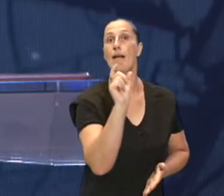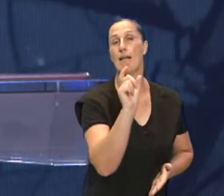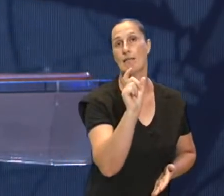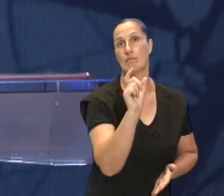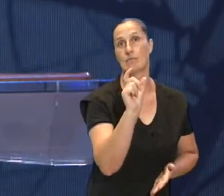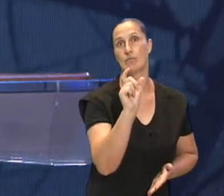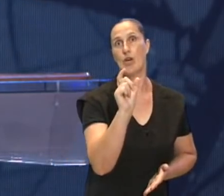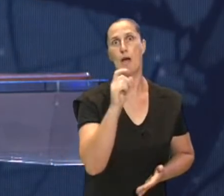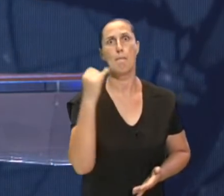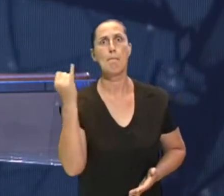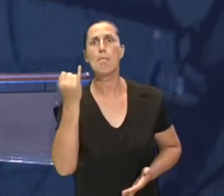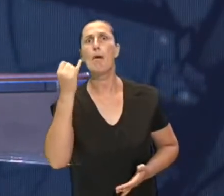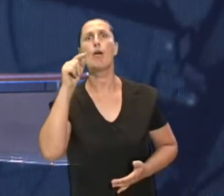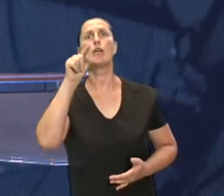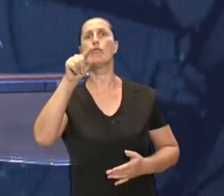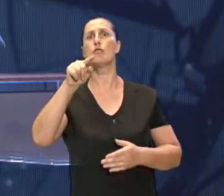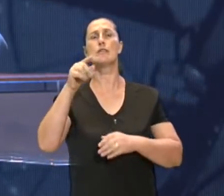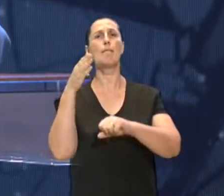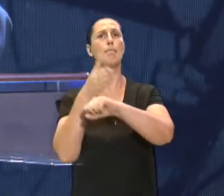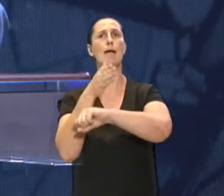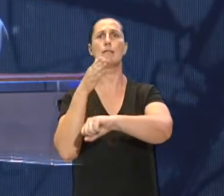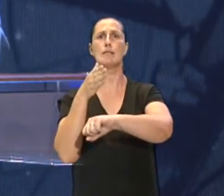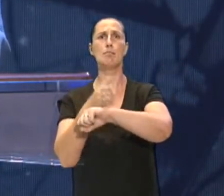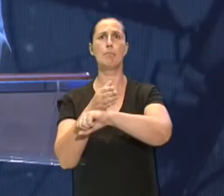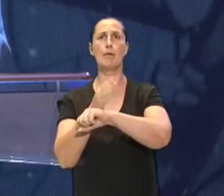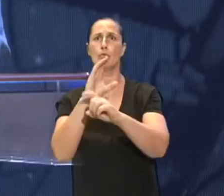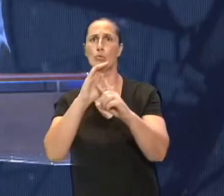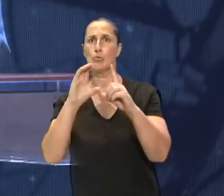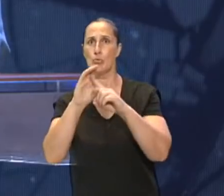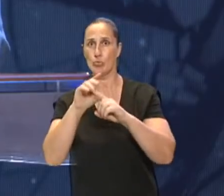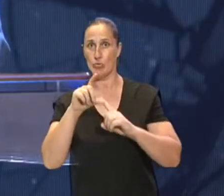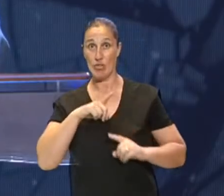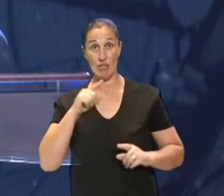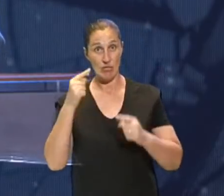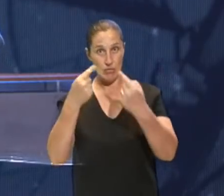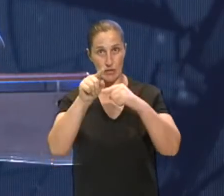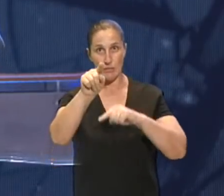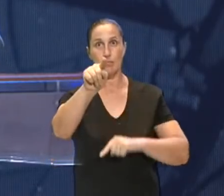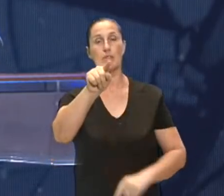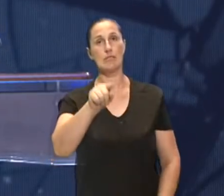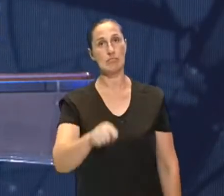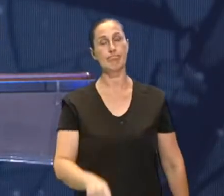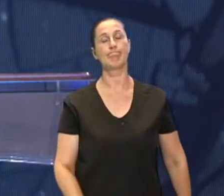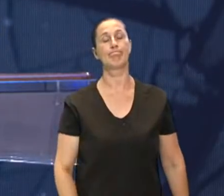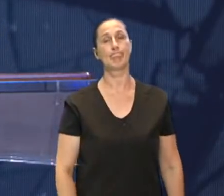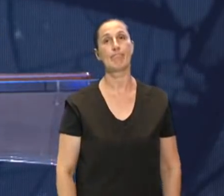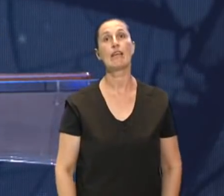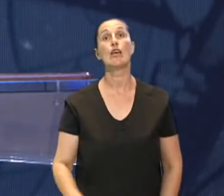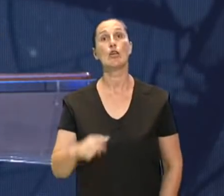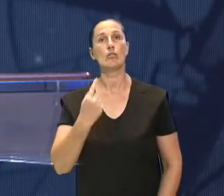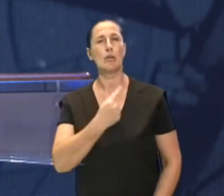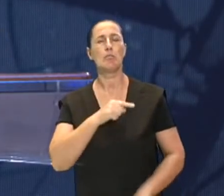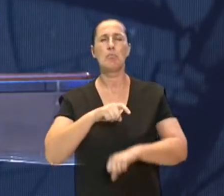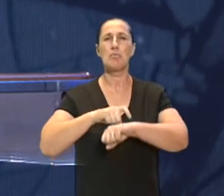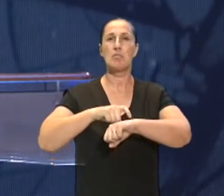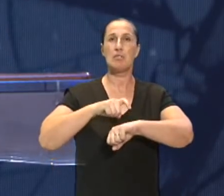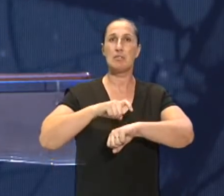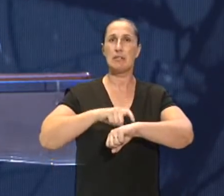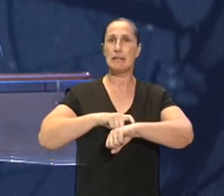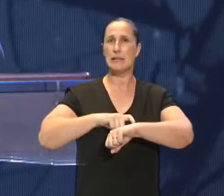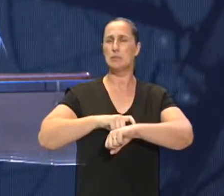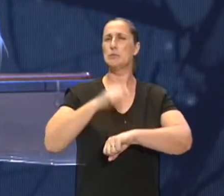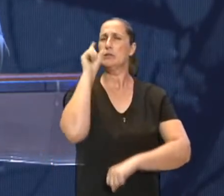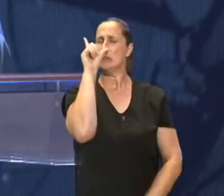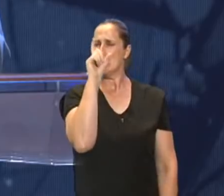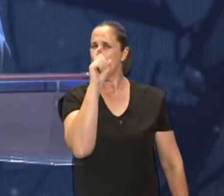está participando desse culto, eu tenho um desafio para você. A gente está vivendo um tempo como